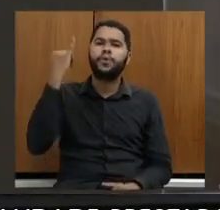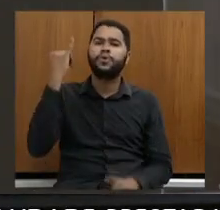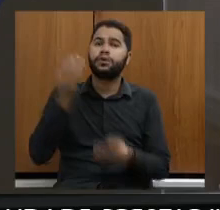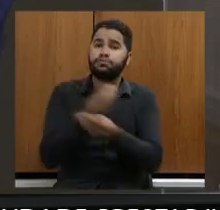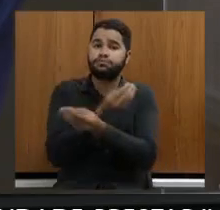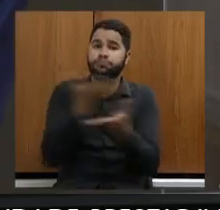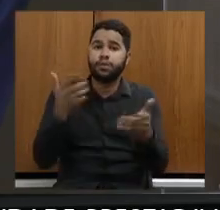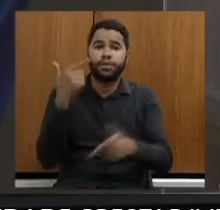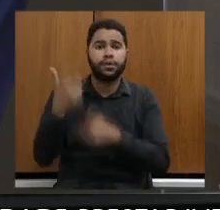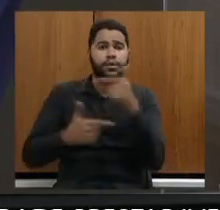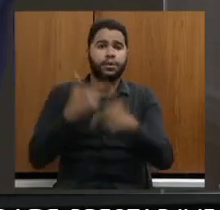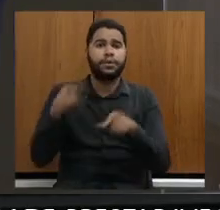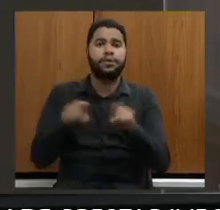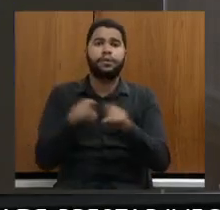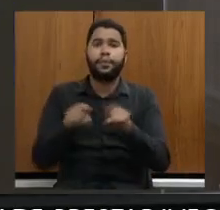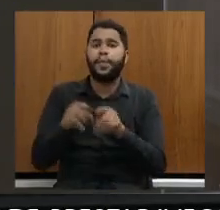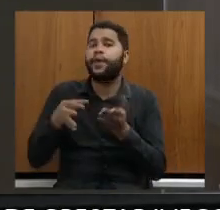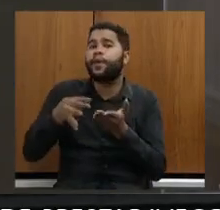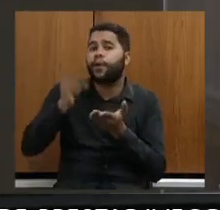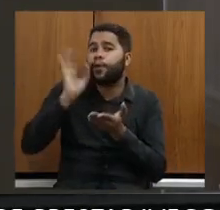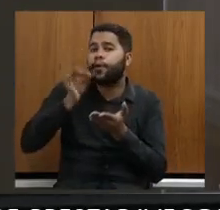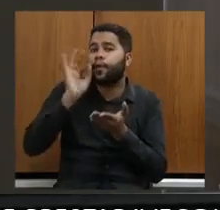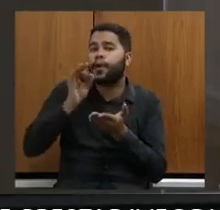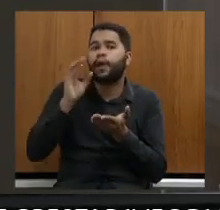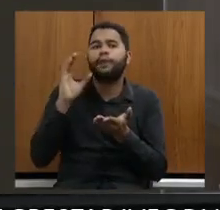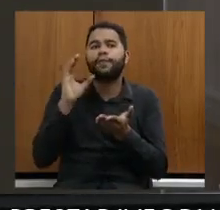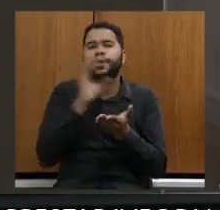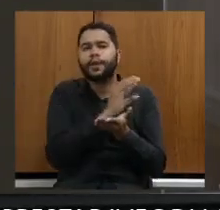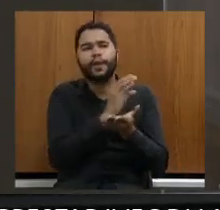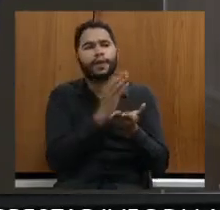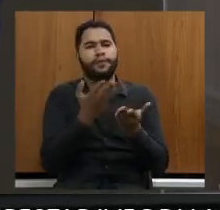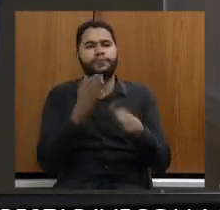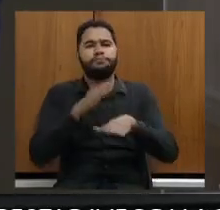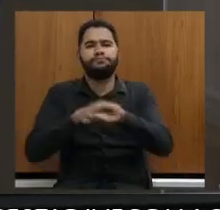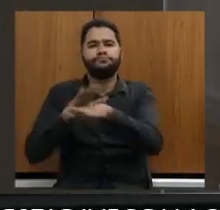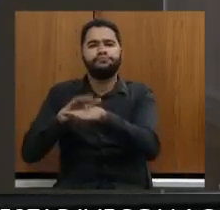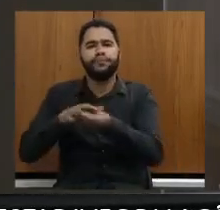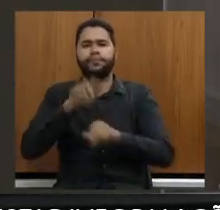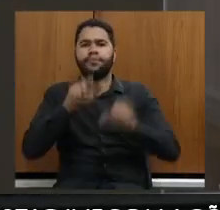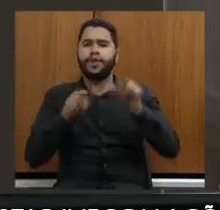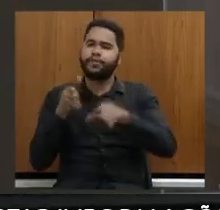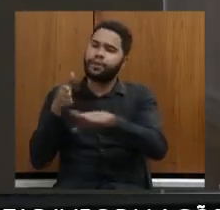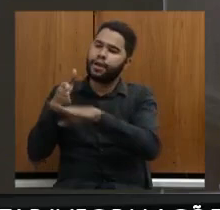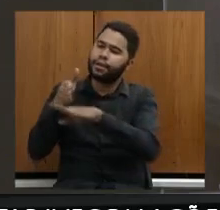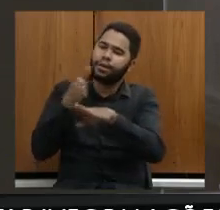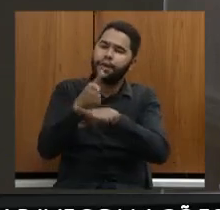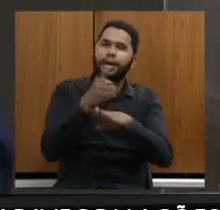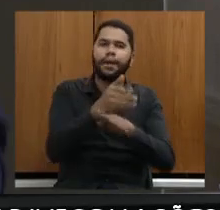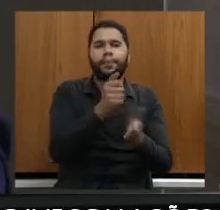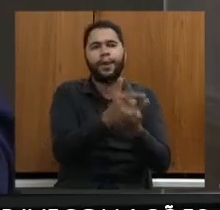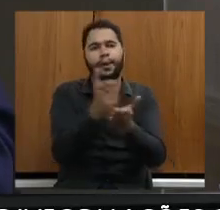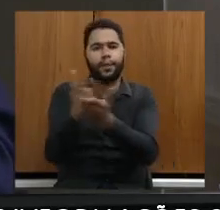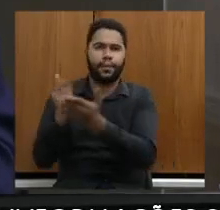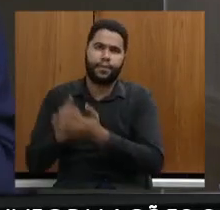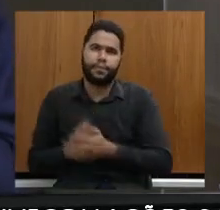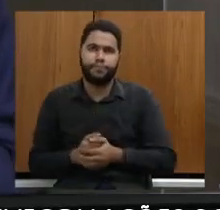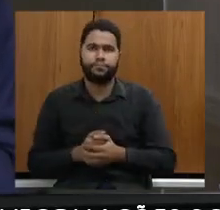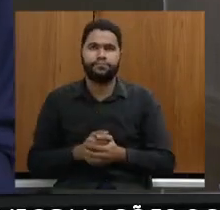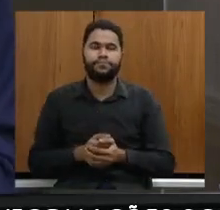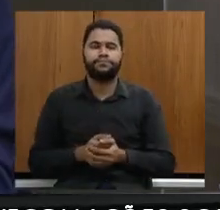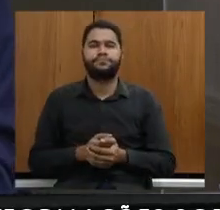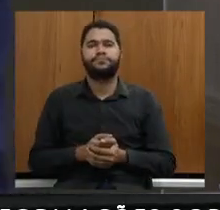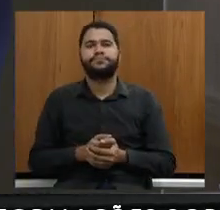só gera emprego todo o chega um cafezinho quente para a via para os nossos fornecedores do Ceasa só que eu vou te entregar em mãos a